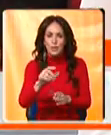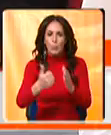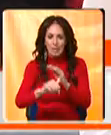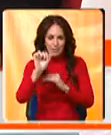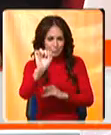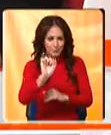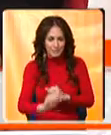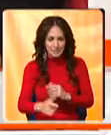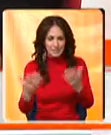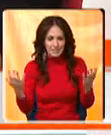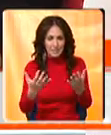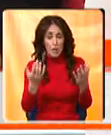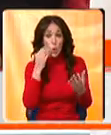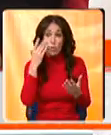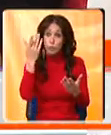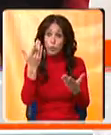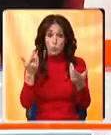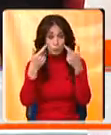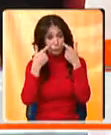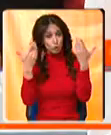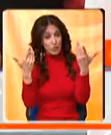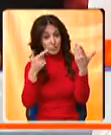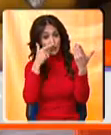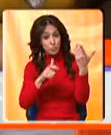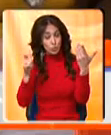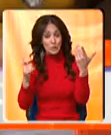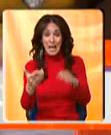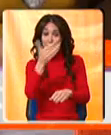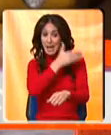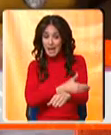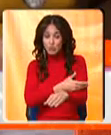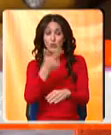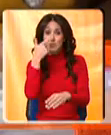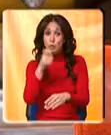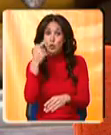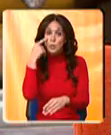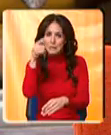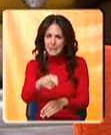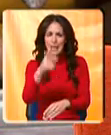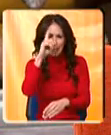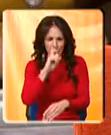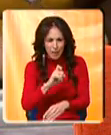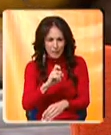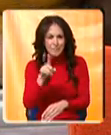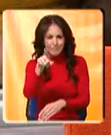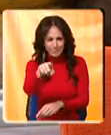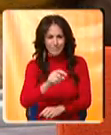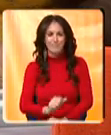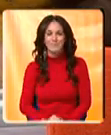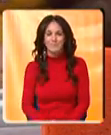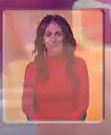bilhete de identidade, que era a forma como a Fanny se apresentava antes de a conhecermos. Vamos relembrar. Vamos lá. Então vamos lá.